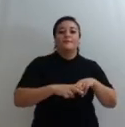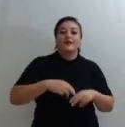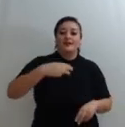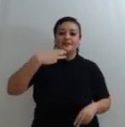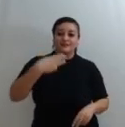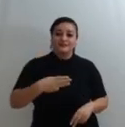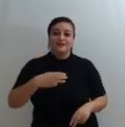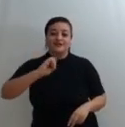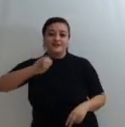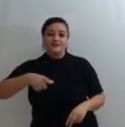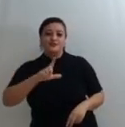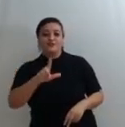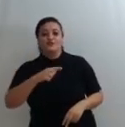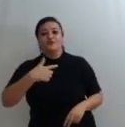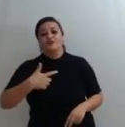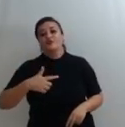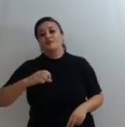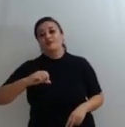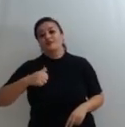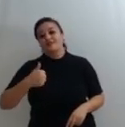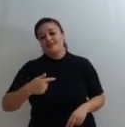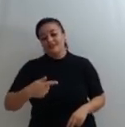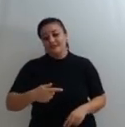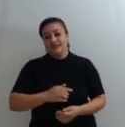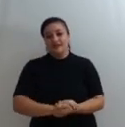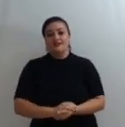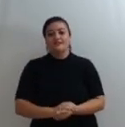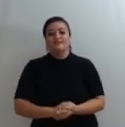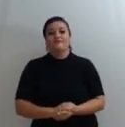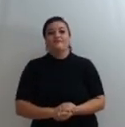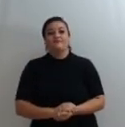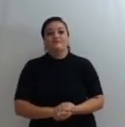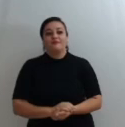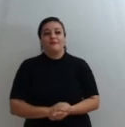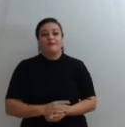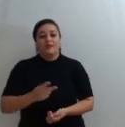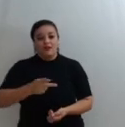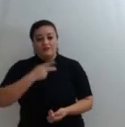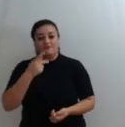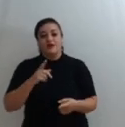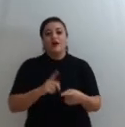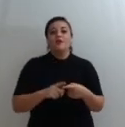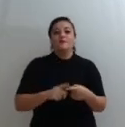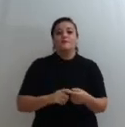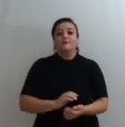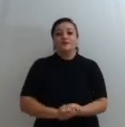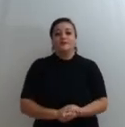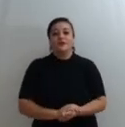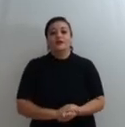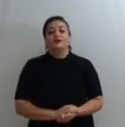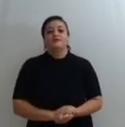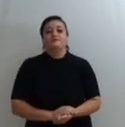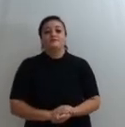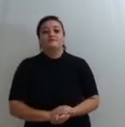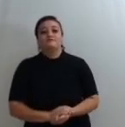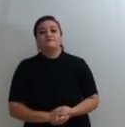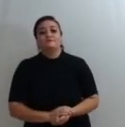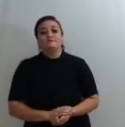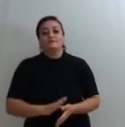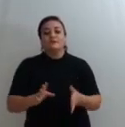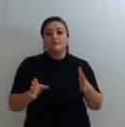de julho de 2017. Faço essas primeiras ressalvas, excelências, porque entendo que a contemporaneidade, nesse caso,